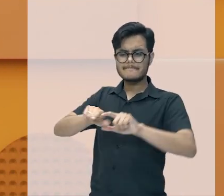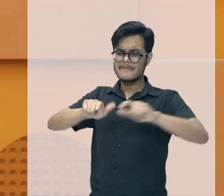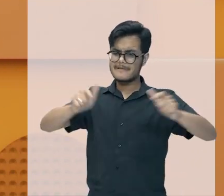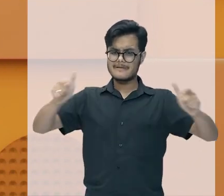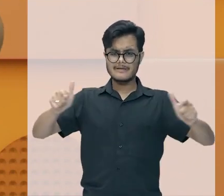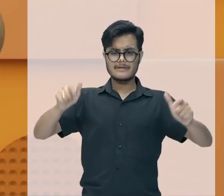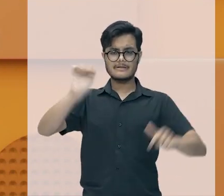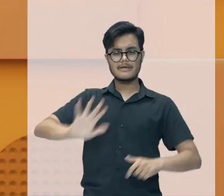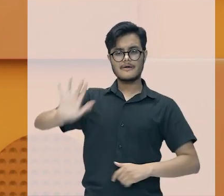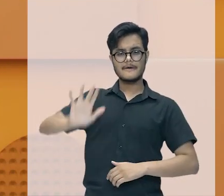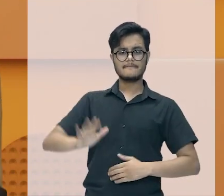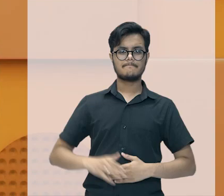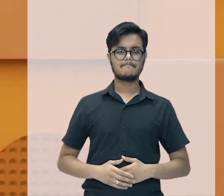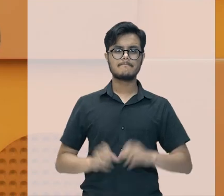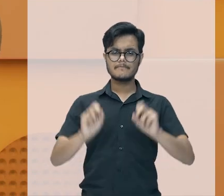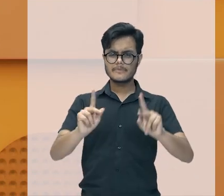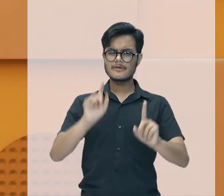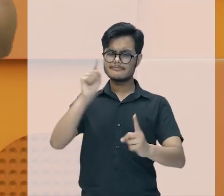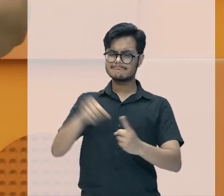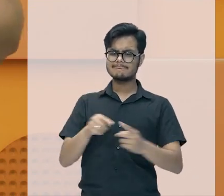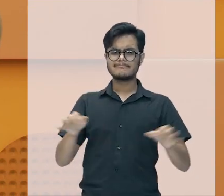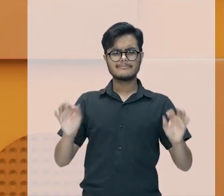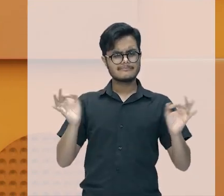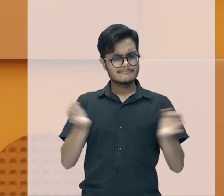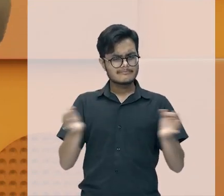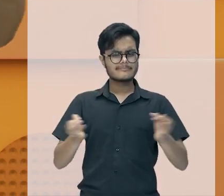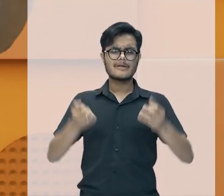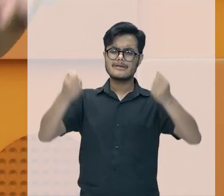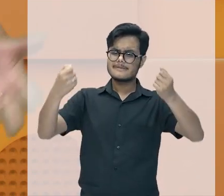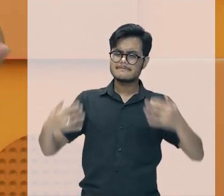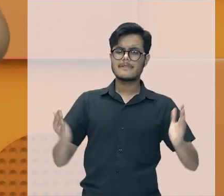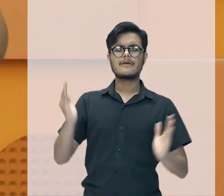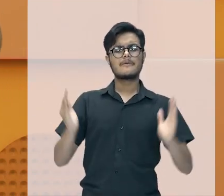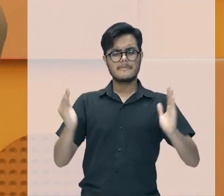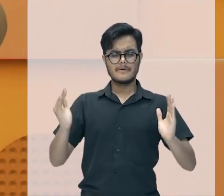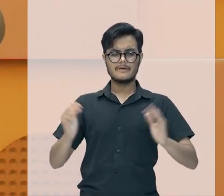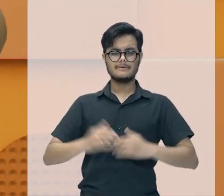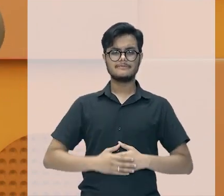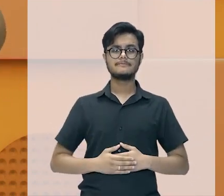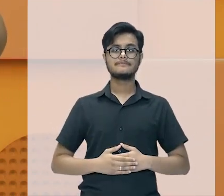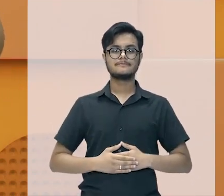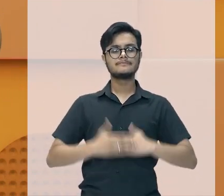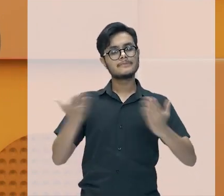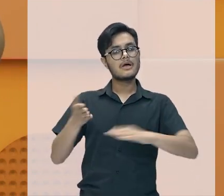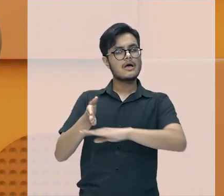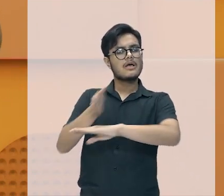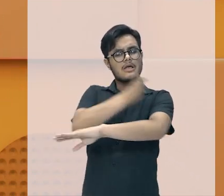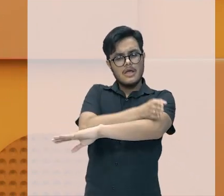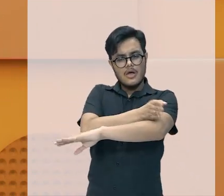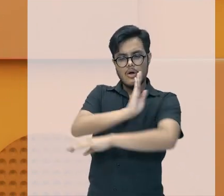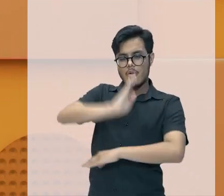na Europa. Atingi aqui o meu objetivo, que era trabalhar um pouco sobre esse trabalho, então, lá